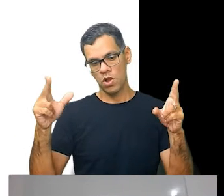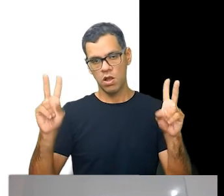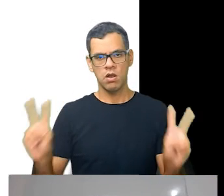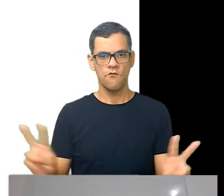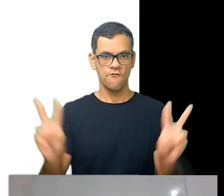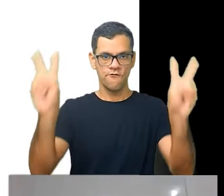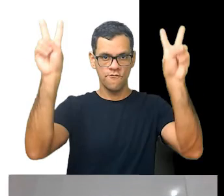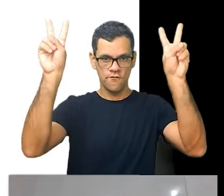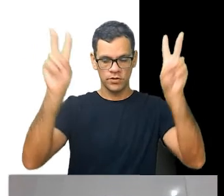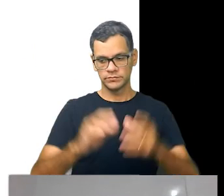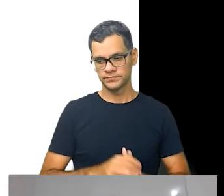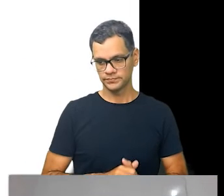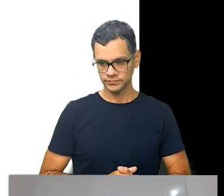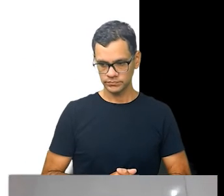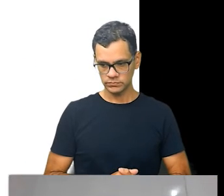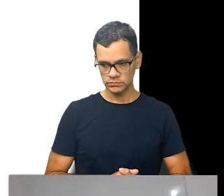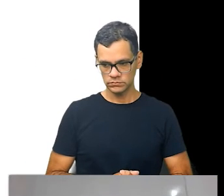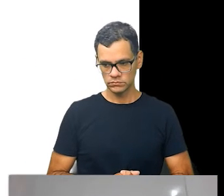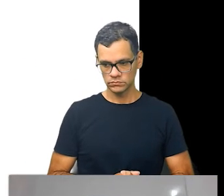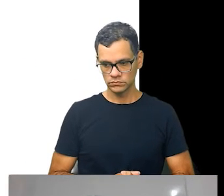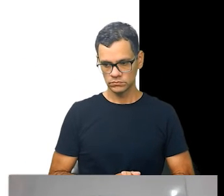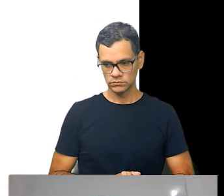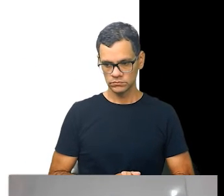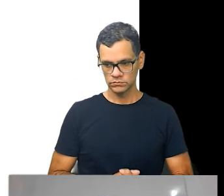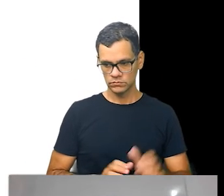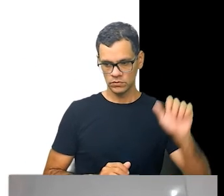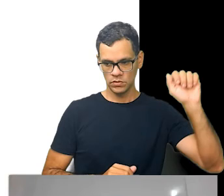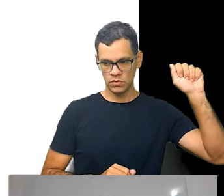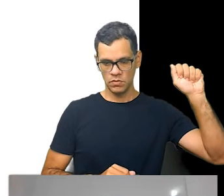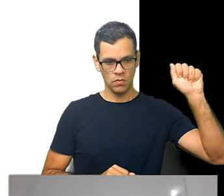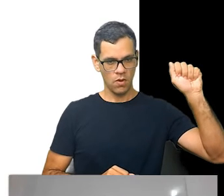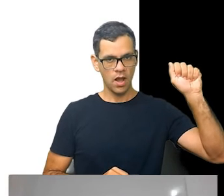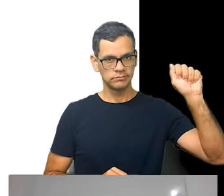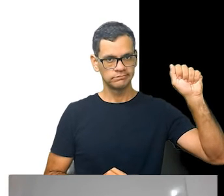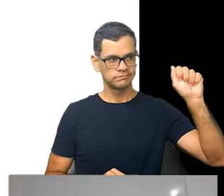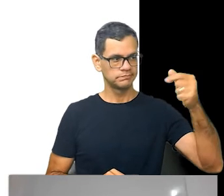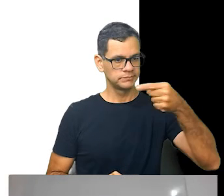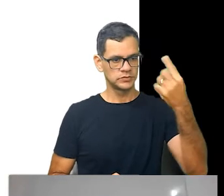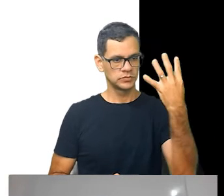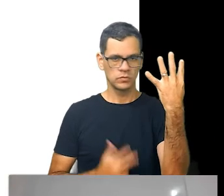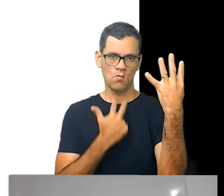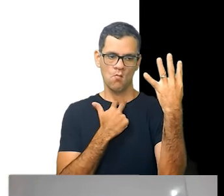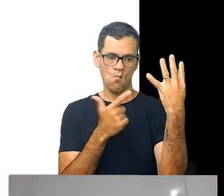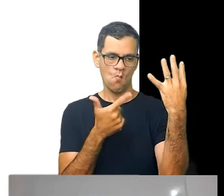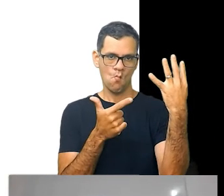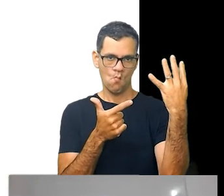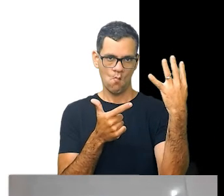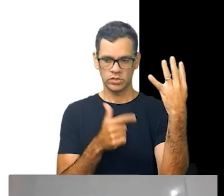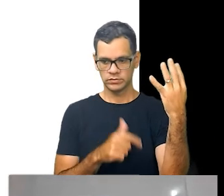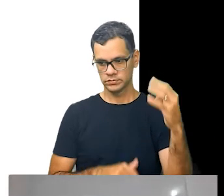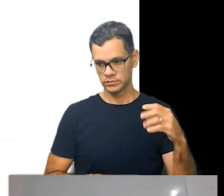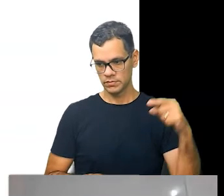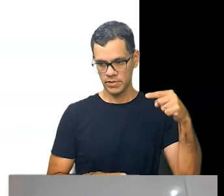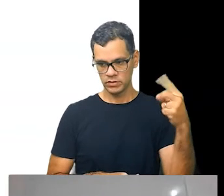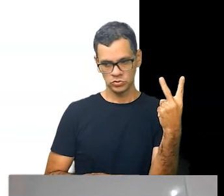de igual valor em B. Bom, então de igual valor nós temos. Lá no -4 nós não temos ninguém de igual